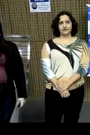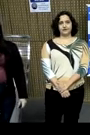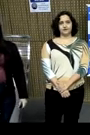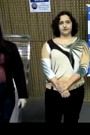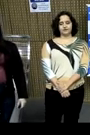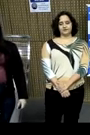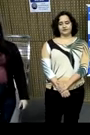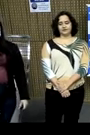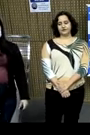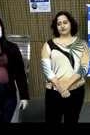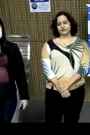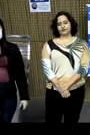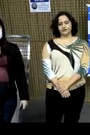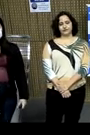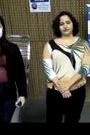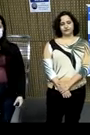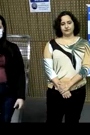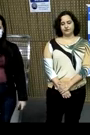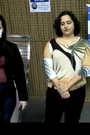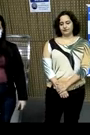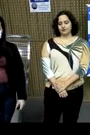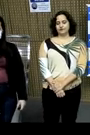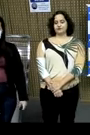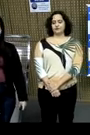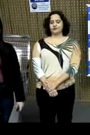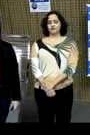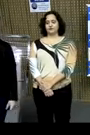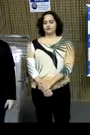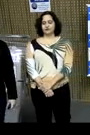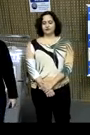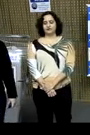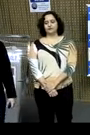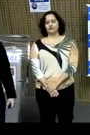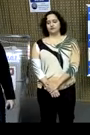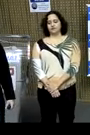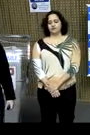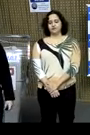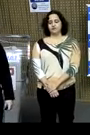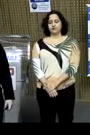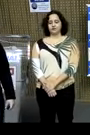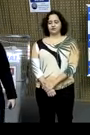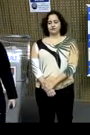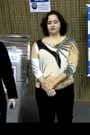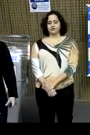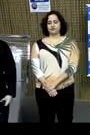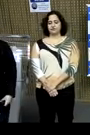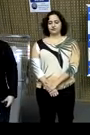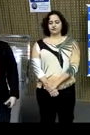gestante com atendimento odontológico realizado, tivemos um total aqui de 37,3% no primeiro quadrimestre